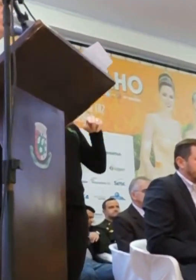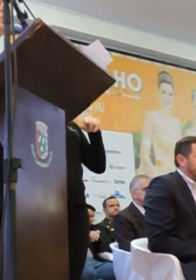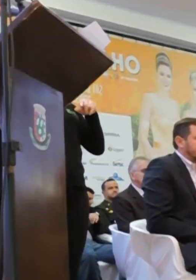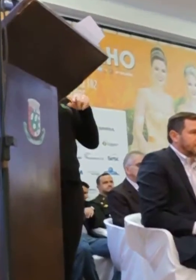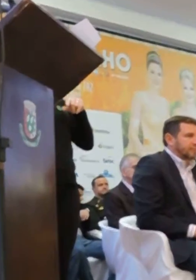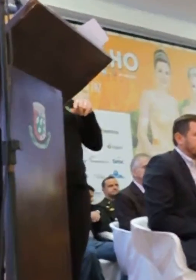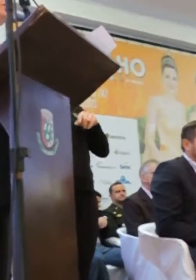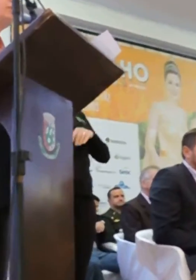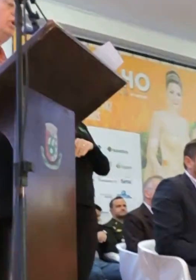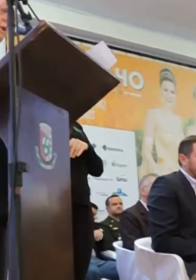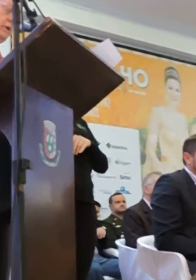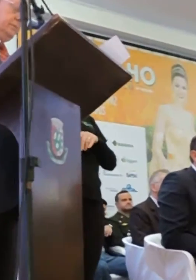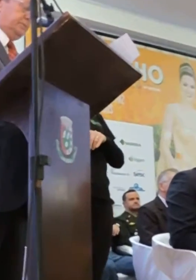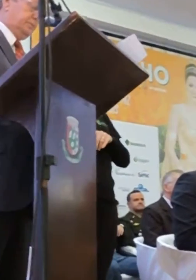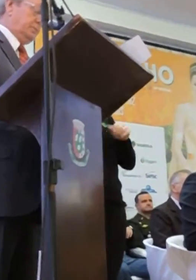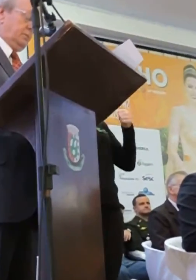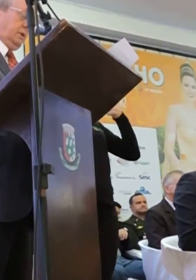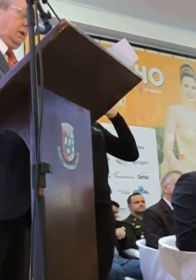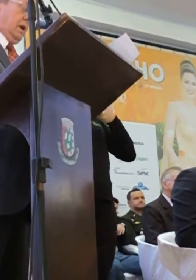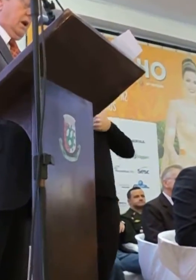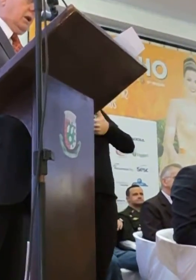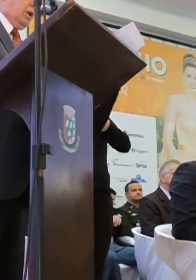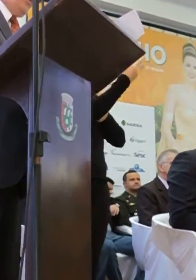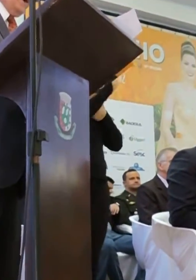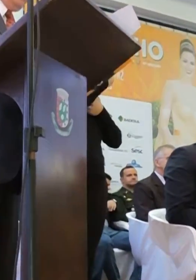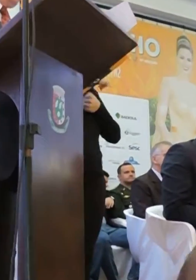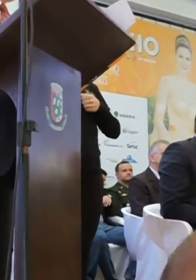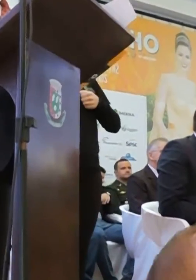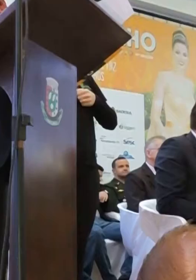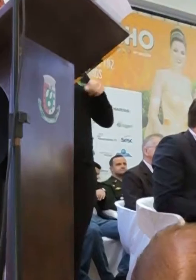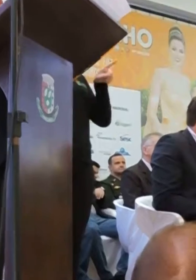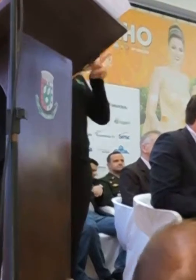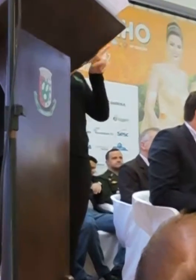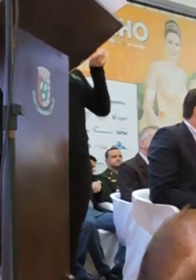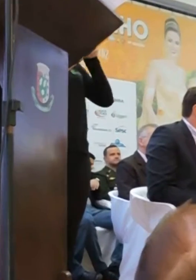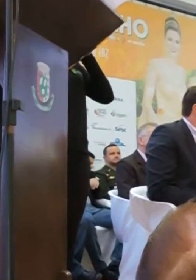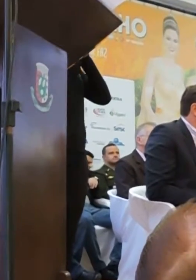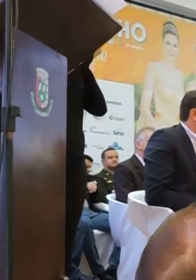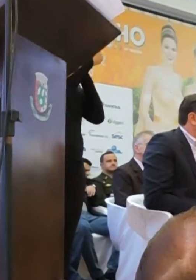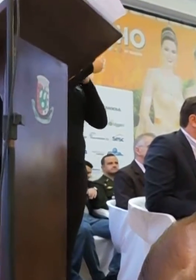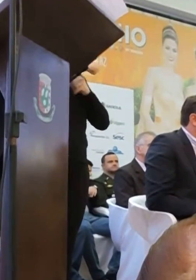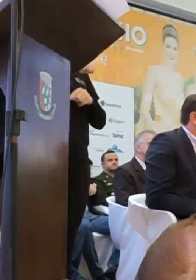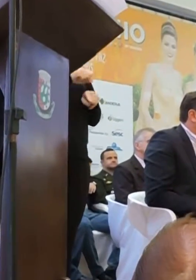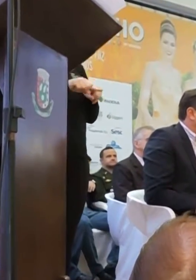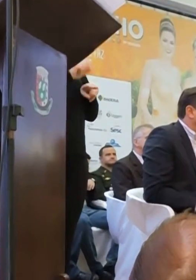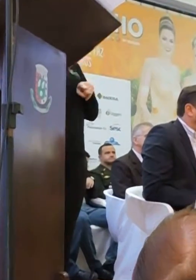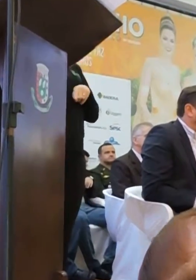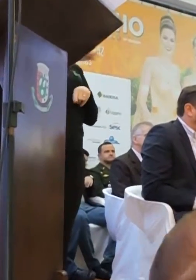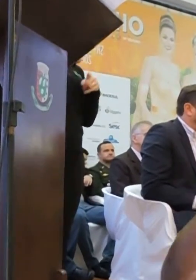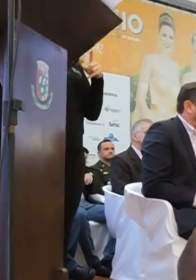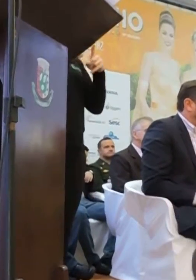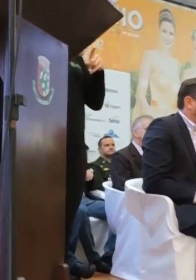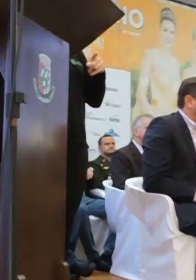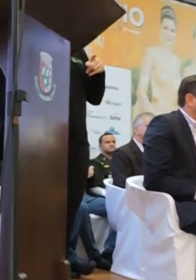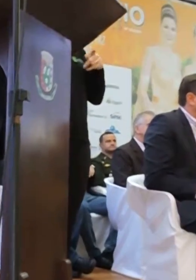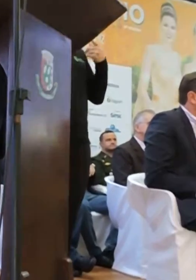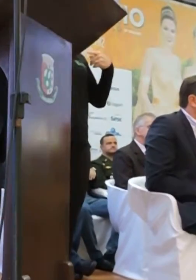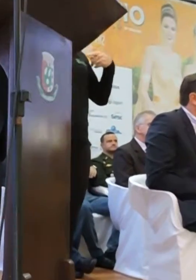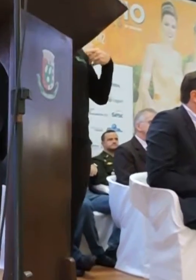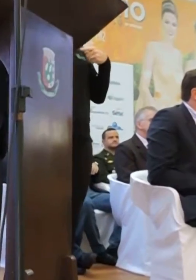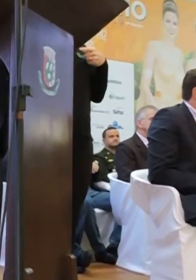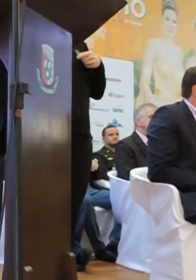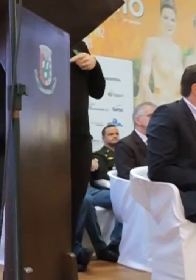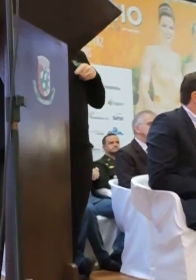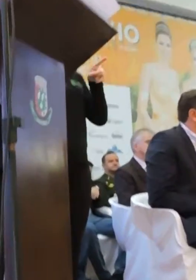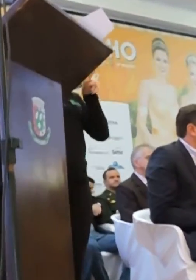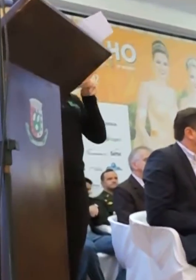está acontecendo à nossa volta. E eu falo da sociedade mesmo, falo do pai,